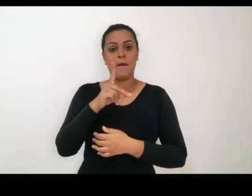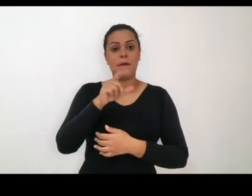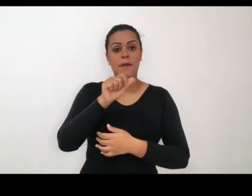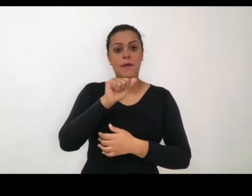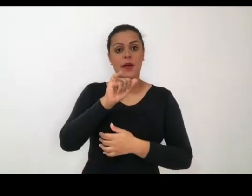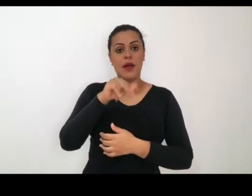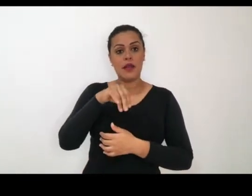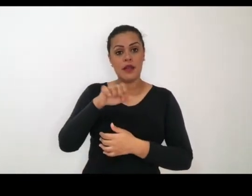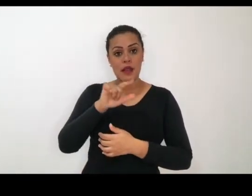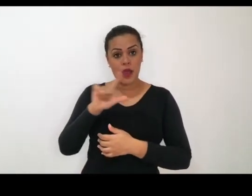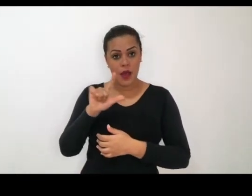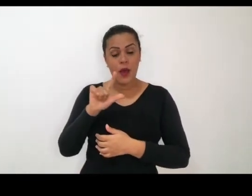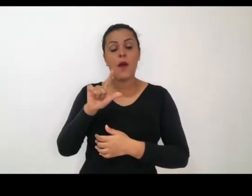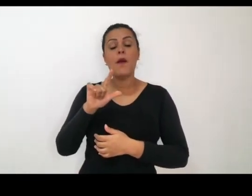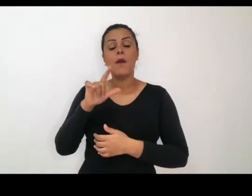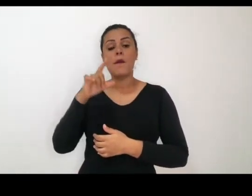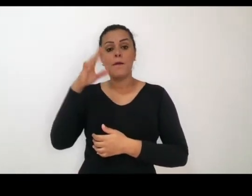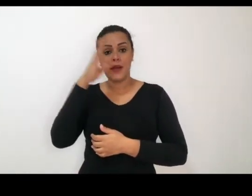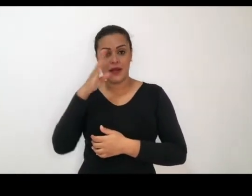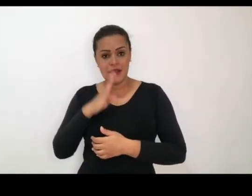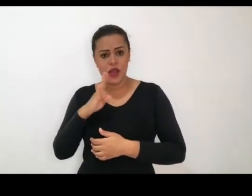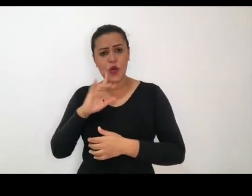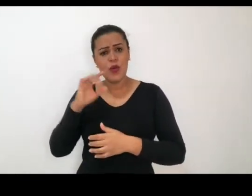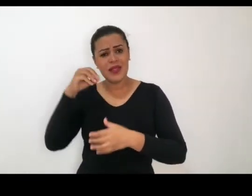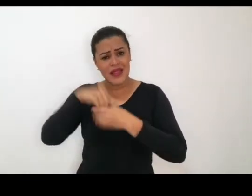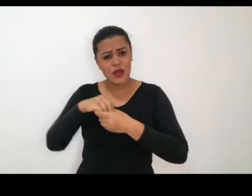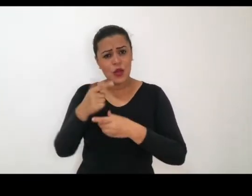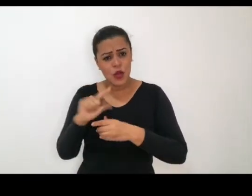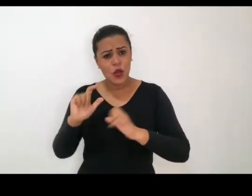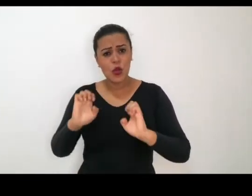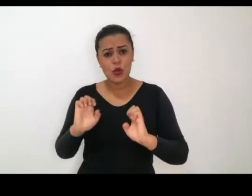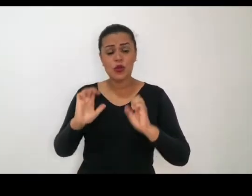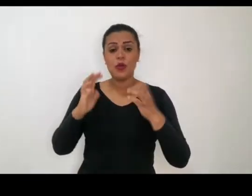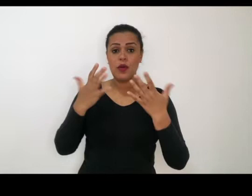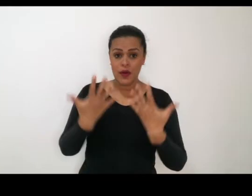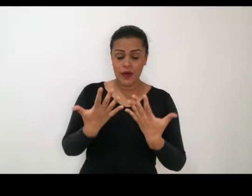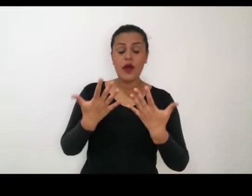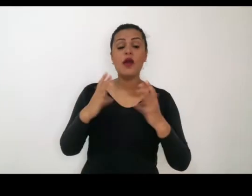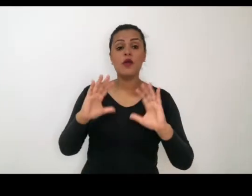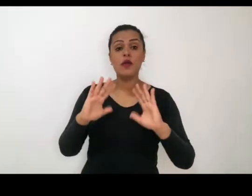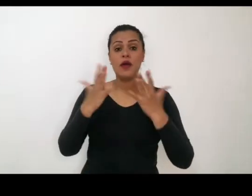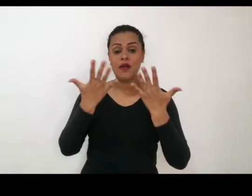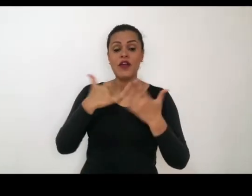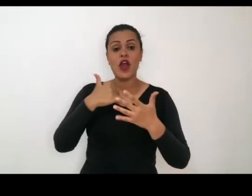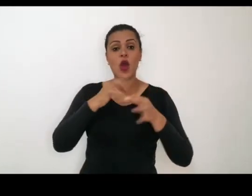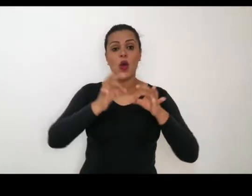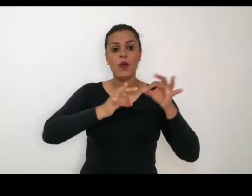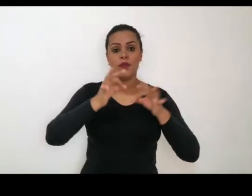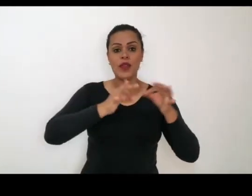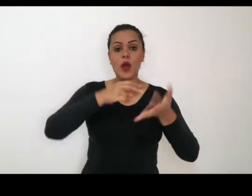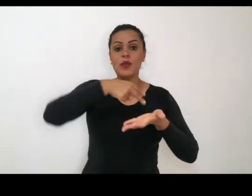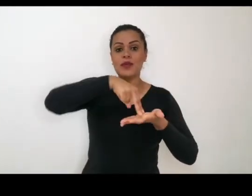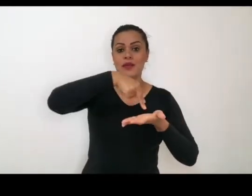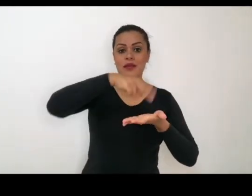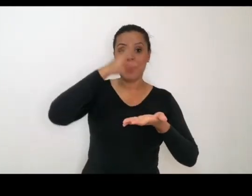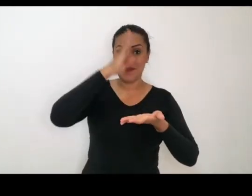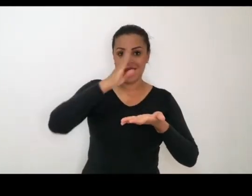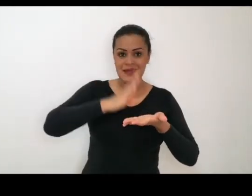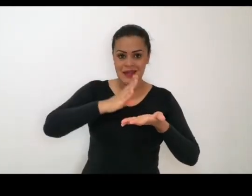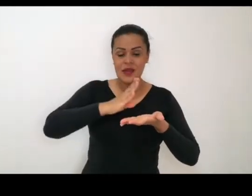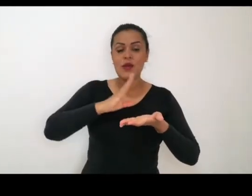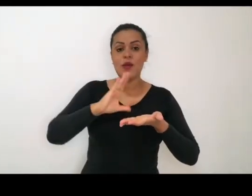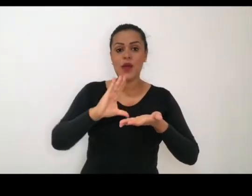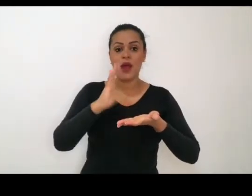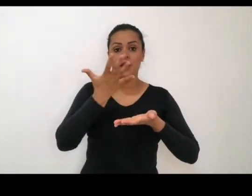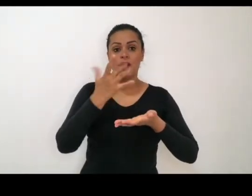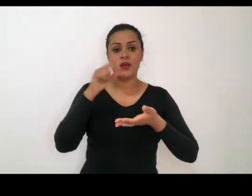de vídeos dentro de um festival que eu dirigia, que era o Dança Brasil, que acontecia no Centro Cultural Banco do Brasil do Rio e de